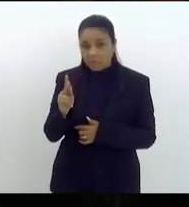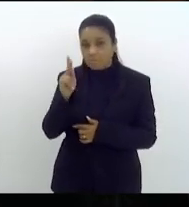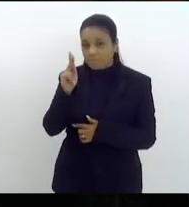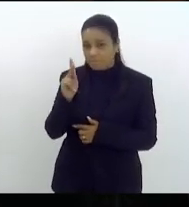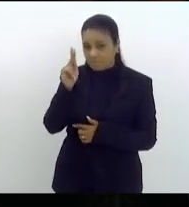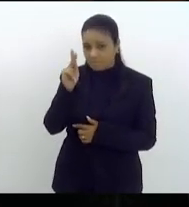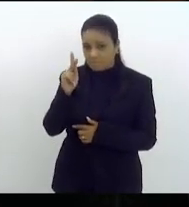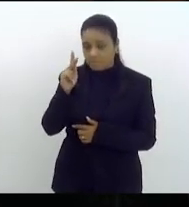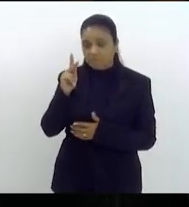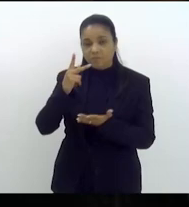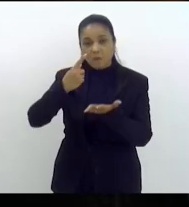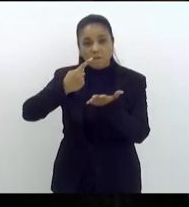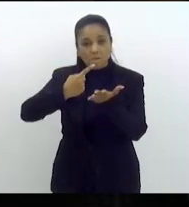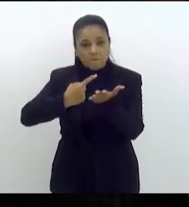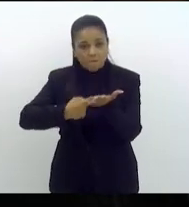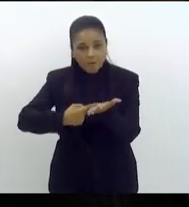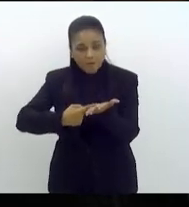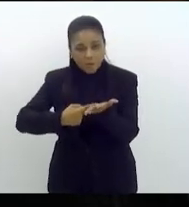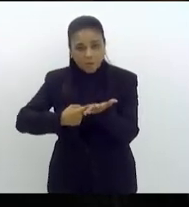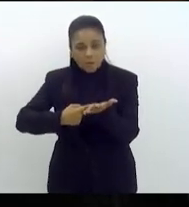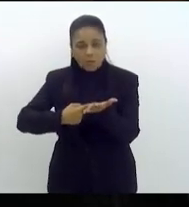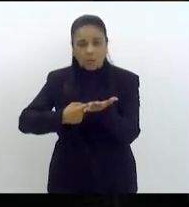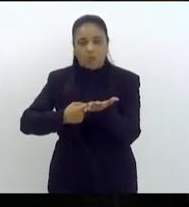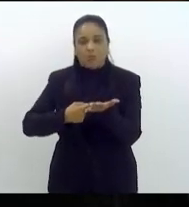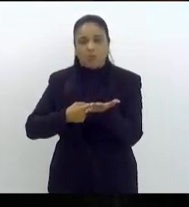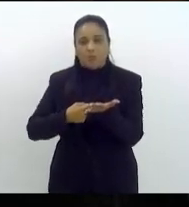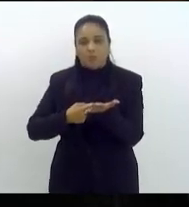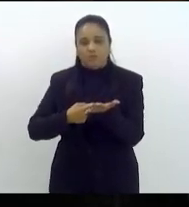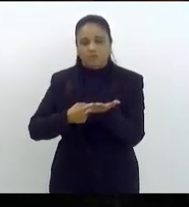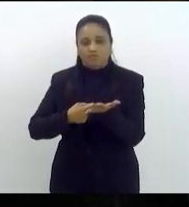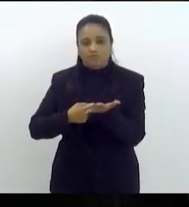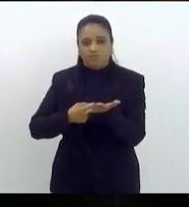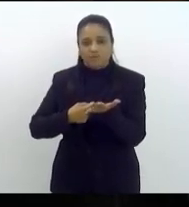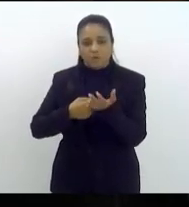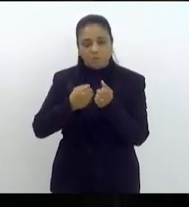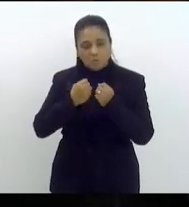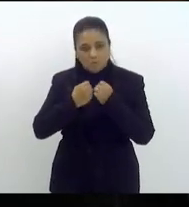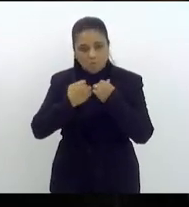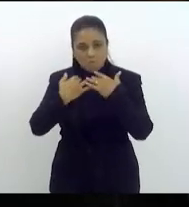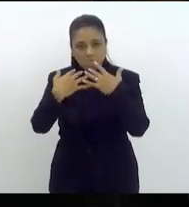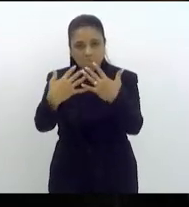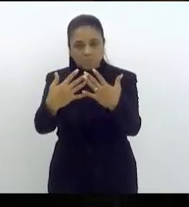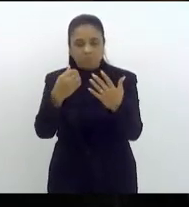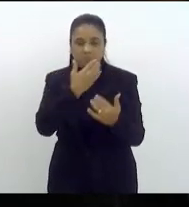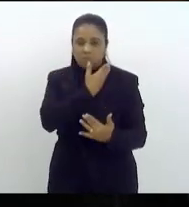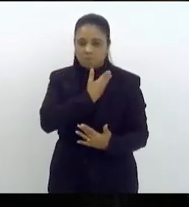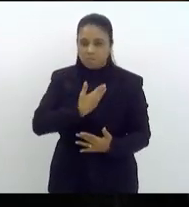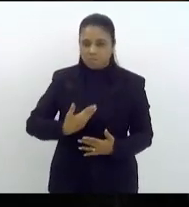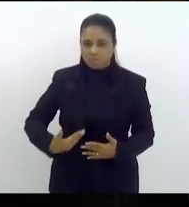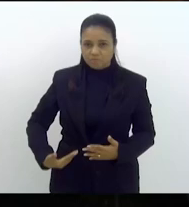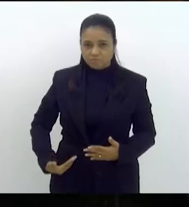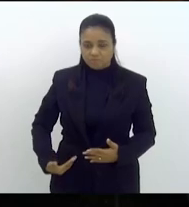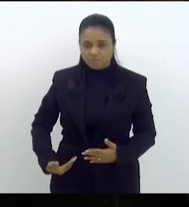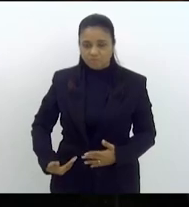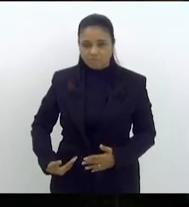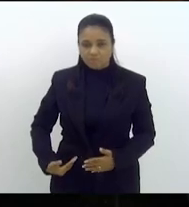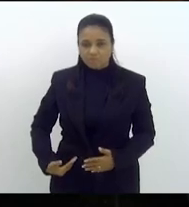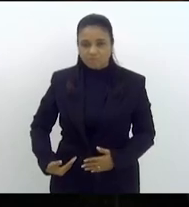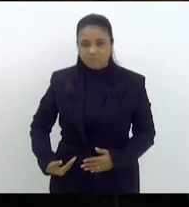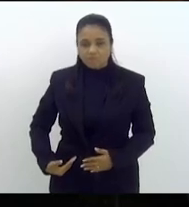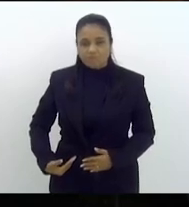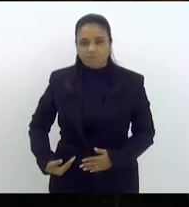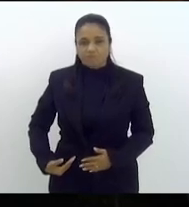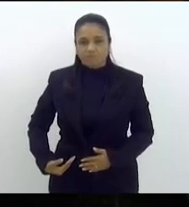marcou e realizou uma audiência pública para